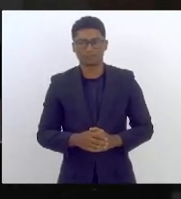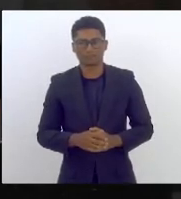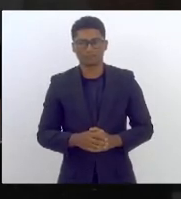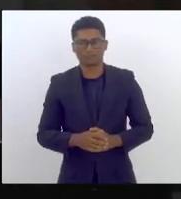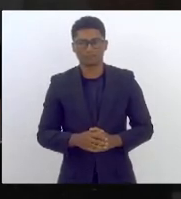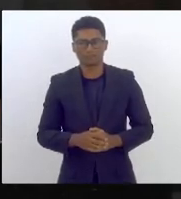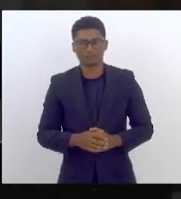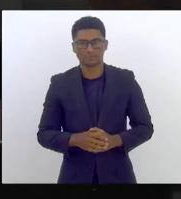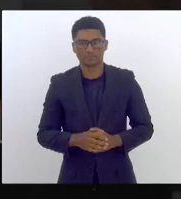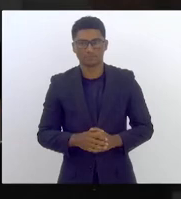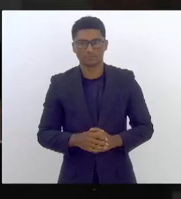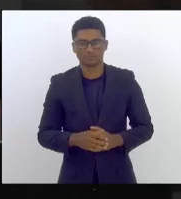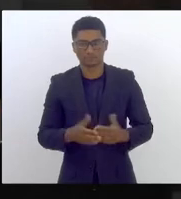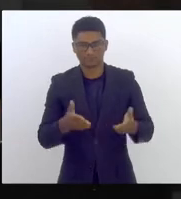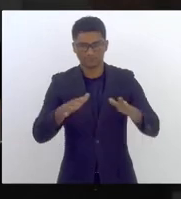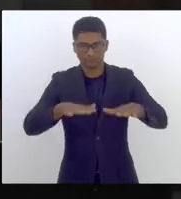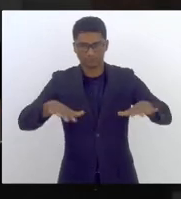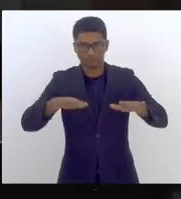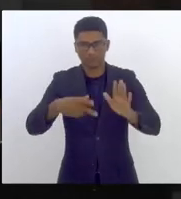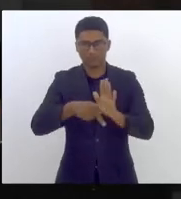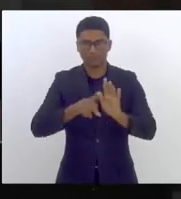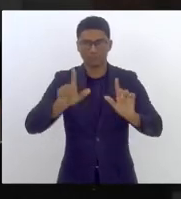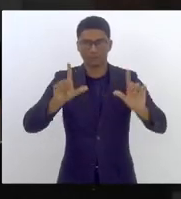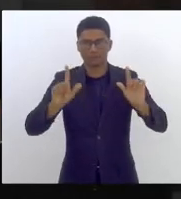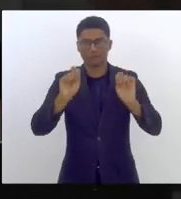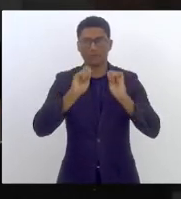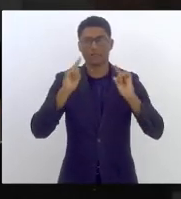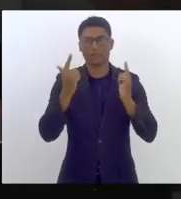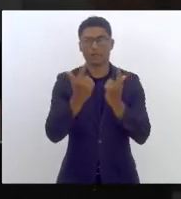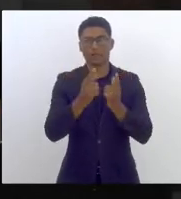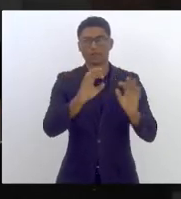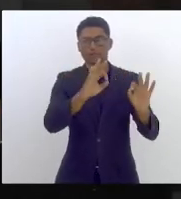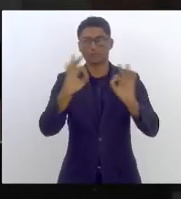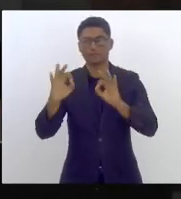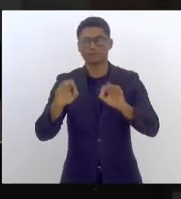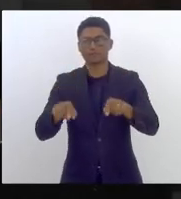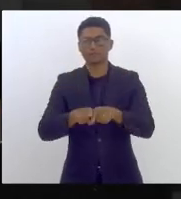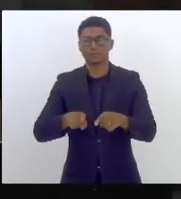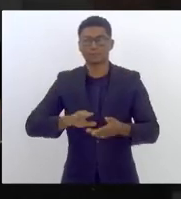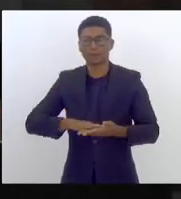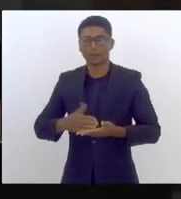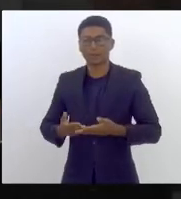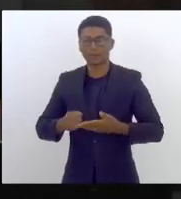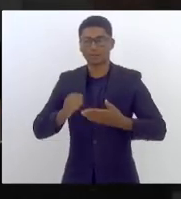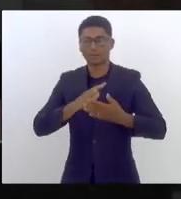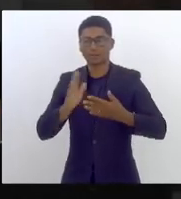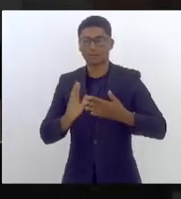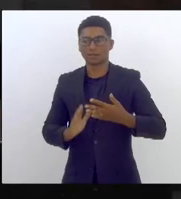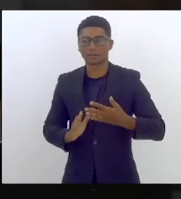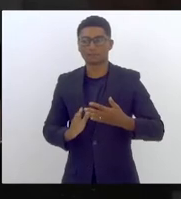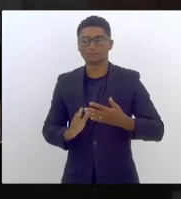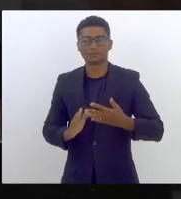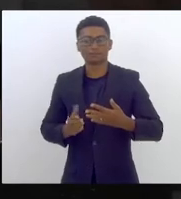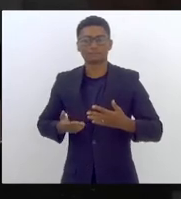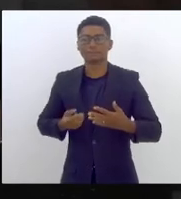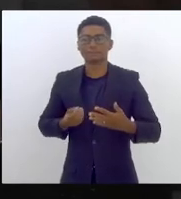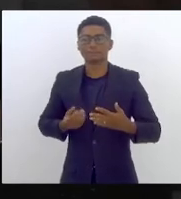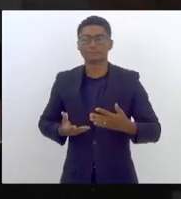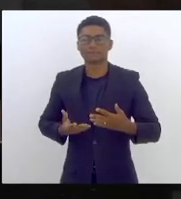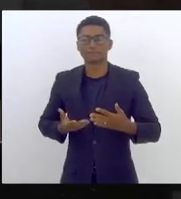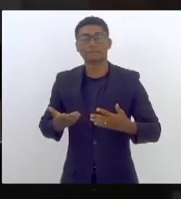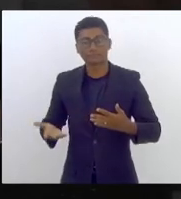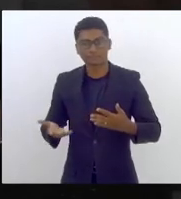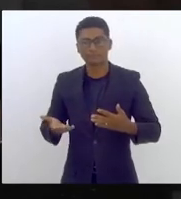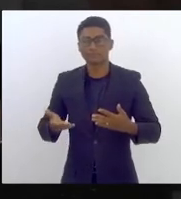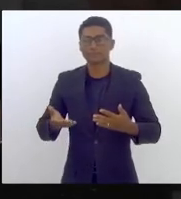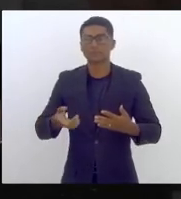senhora está de espectadores da TV alerj senhor intérprete da linguagem de libras que leva